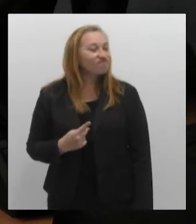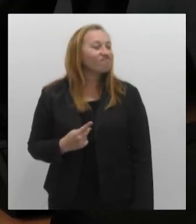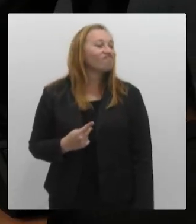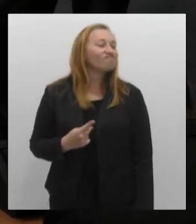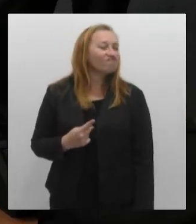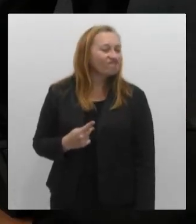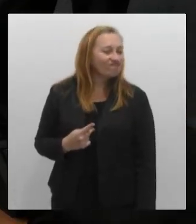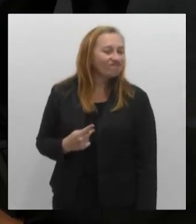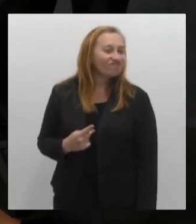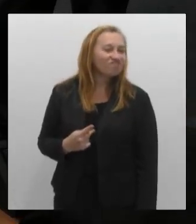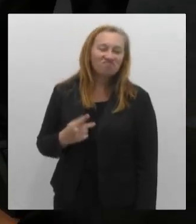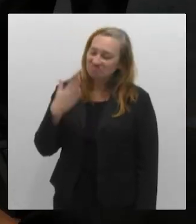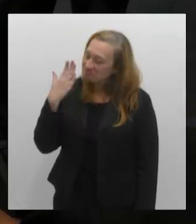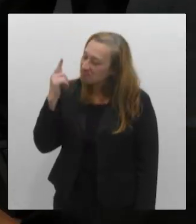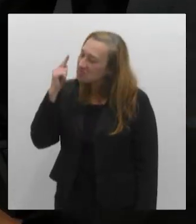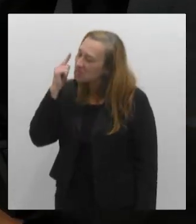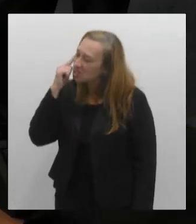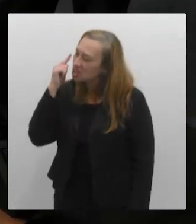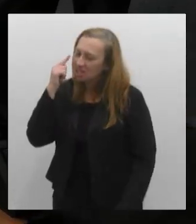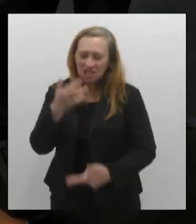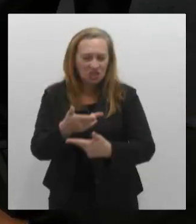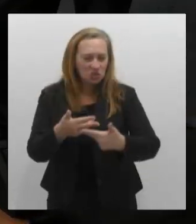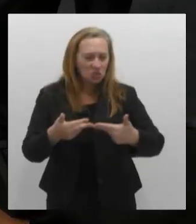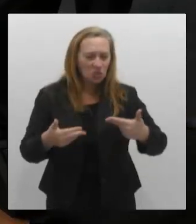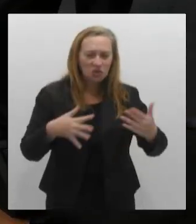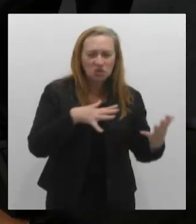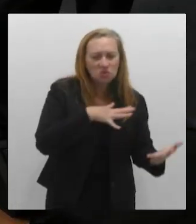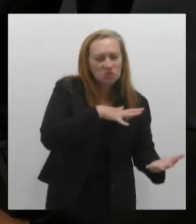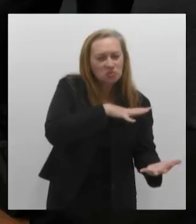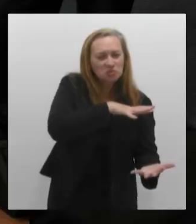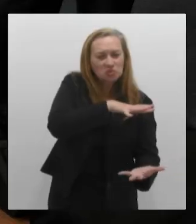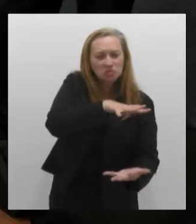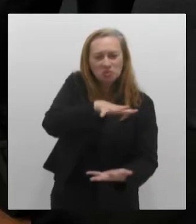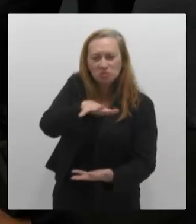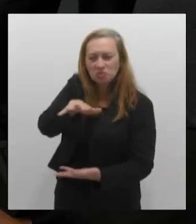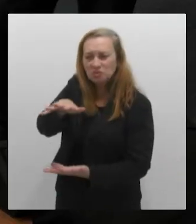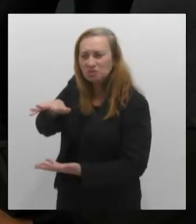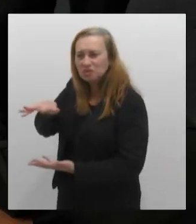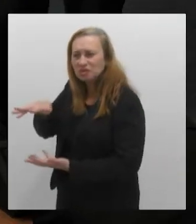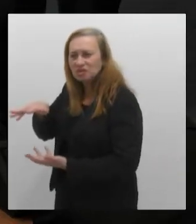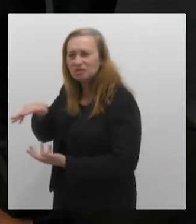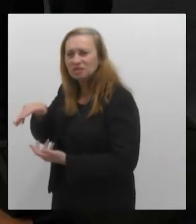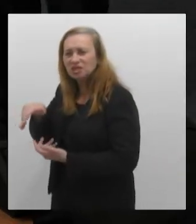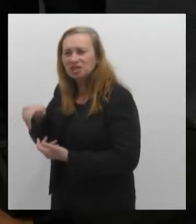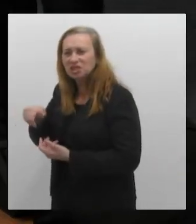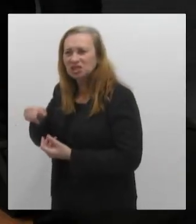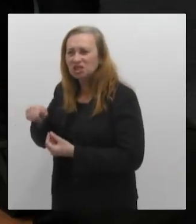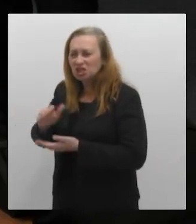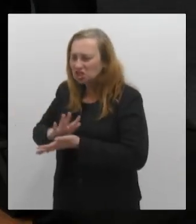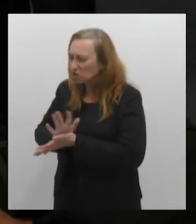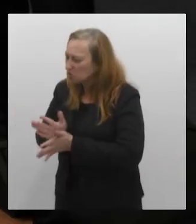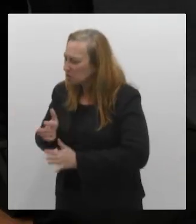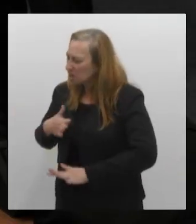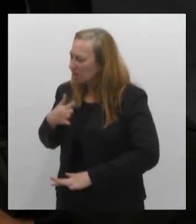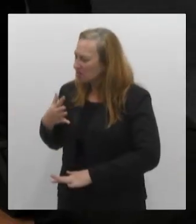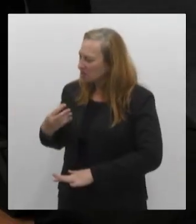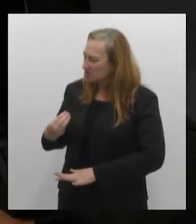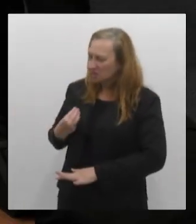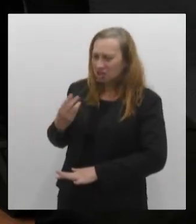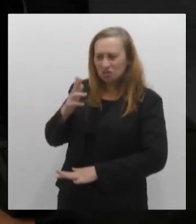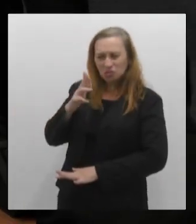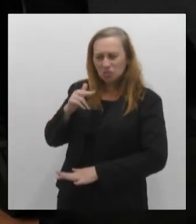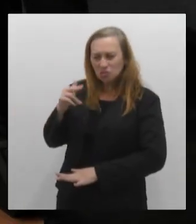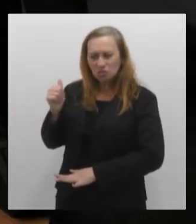Eu pensei que as coisas do mundo não iriam me derrubar.